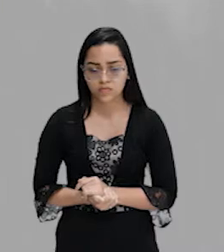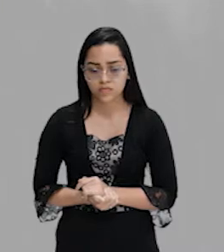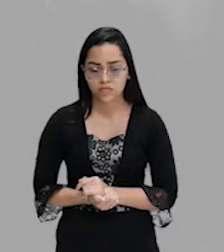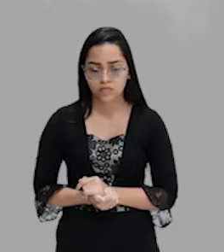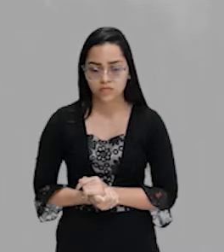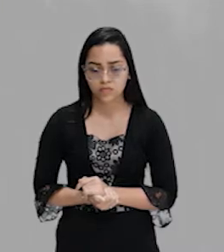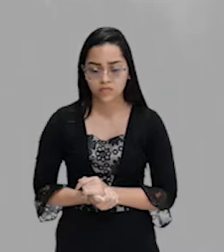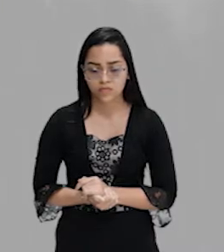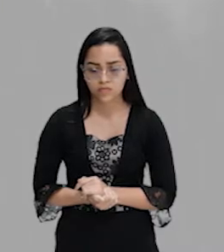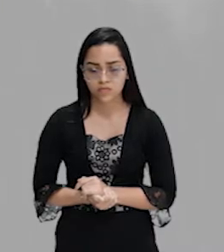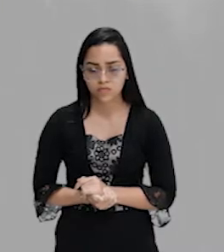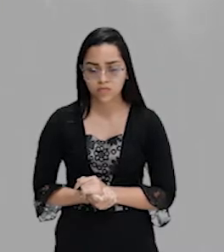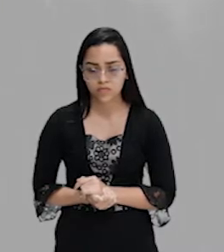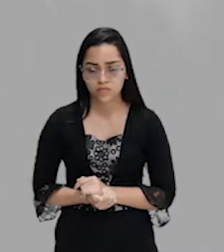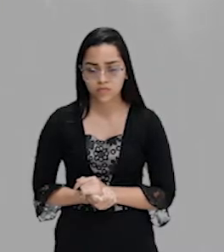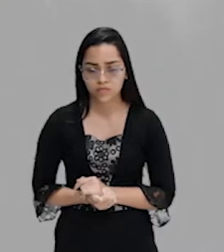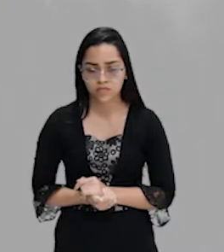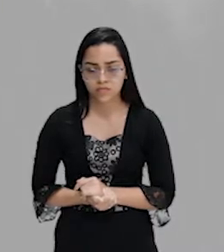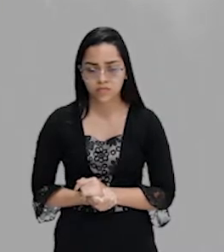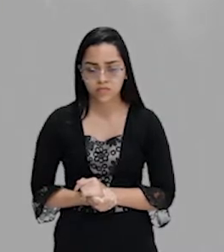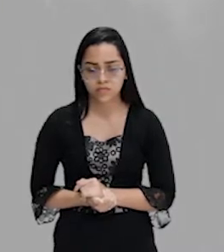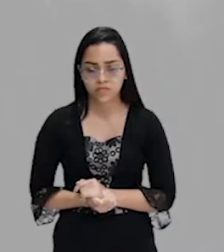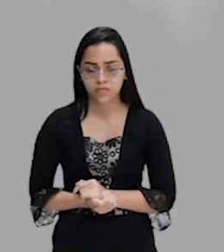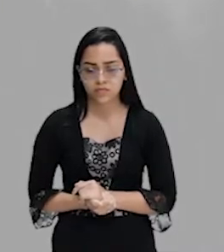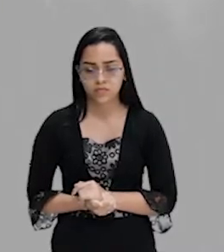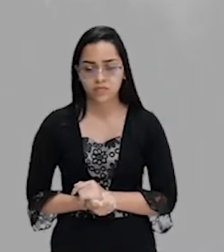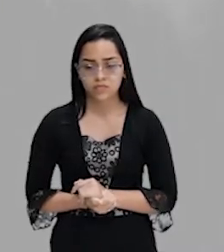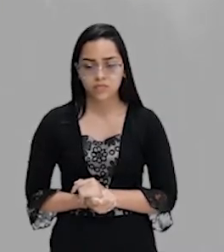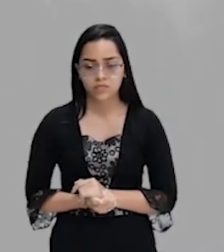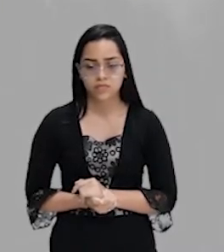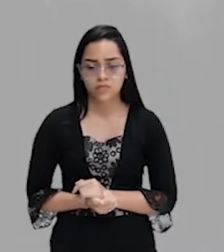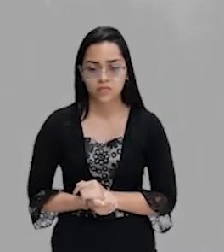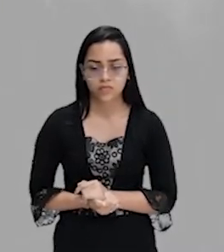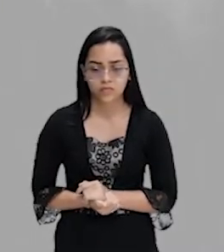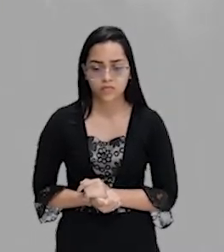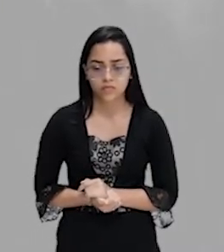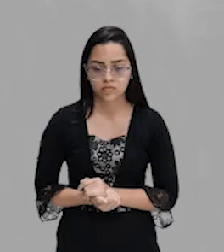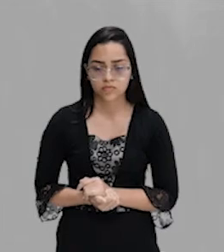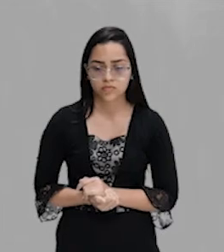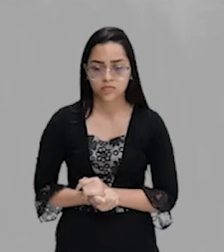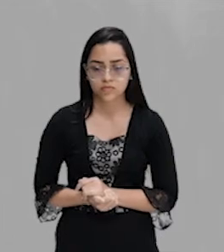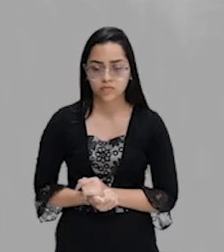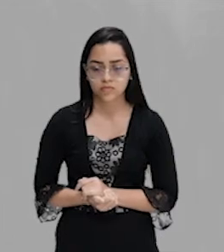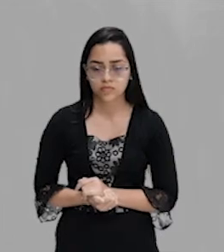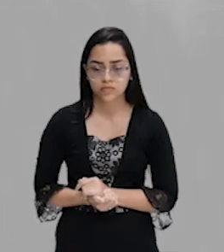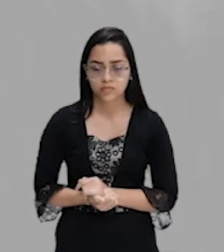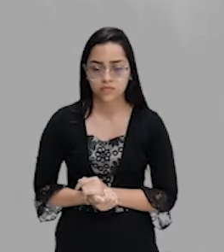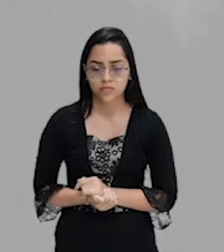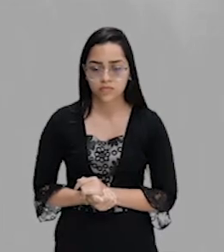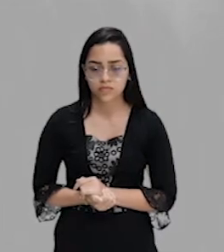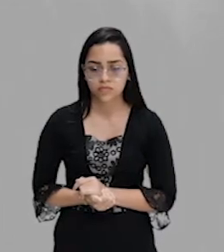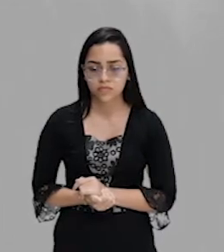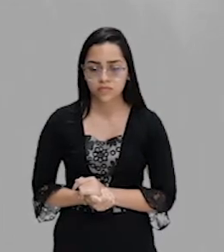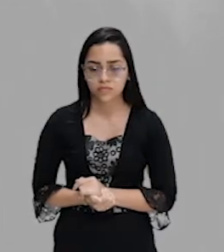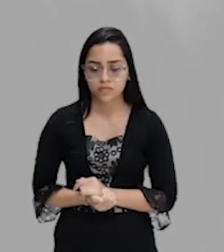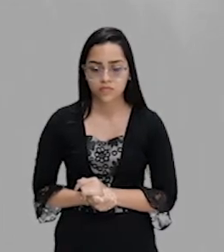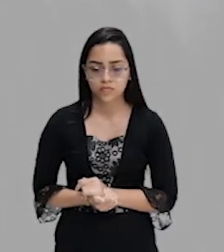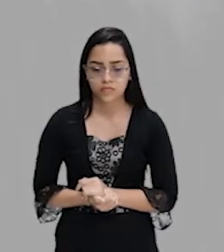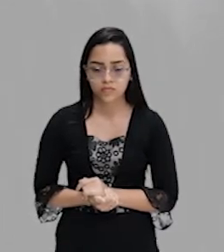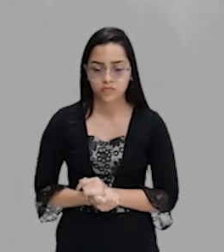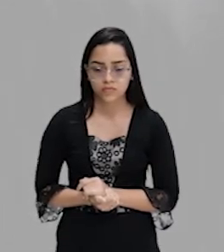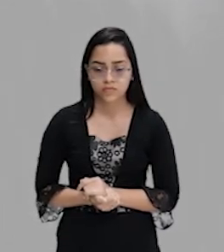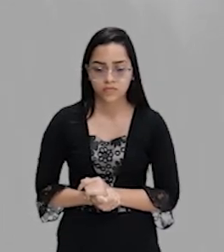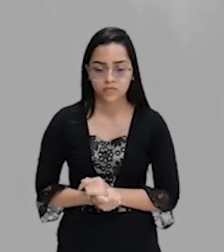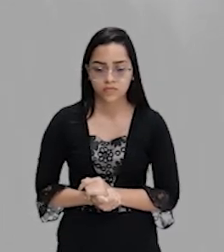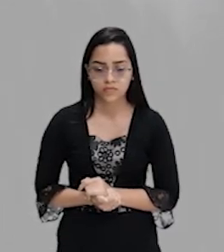né, na parte visível, né, da Lua. Ela tem um diâmetro de 85 quilômetros e